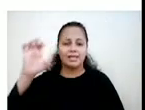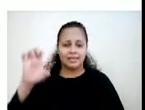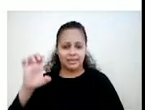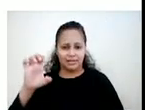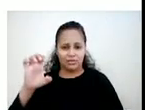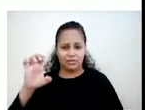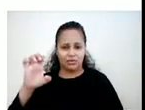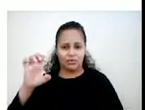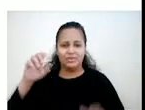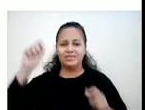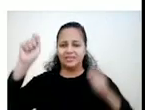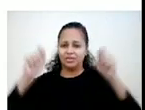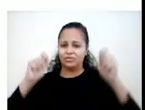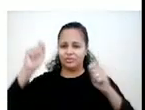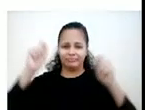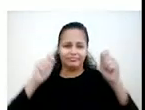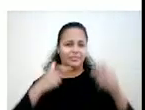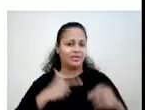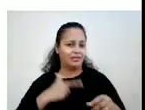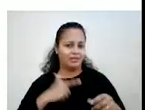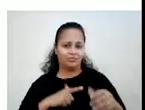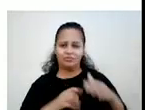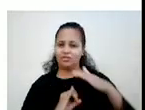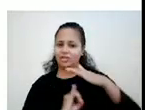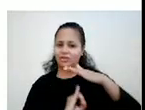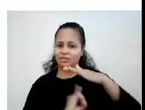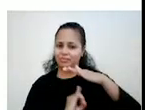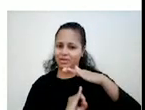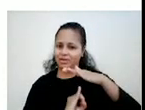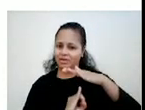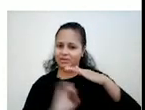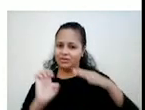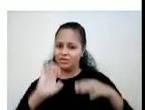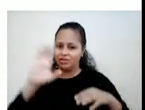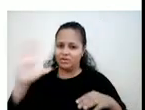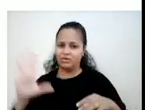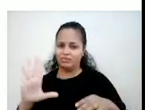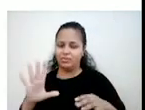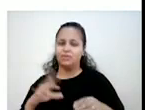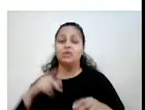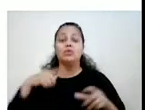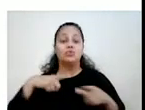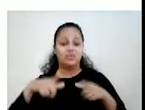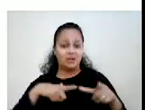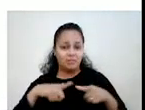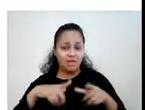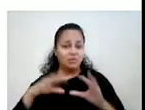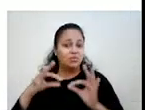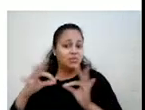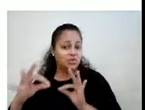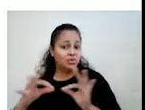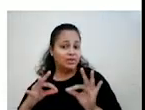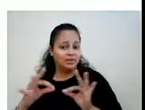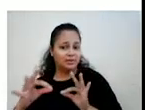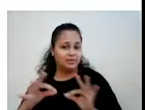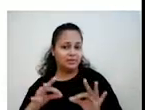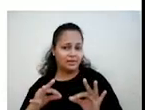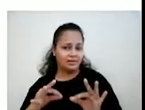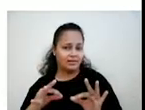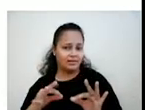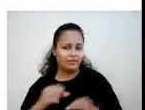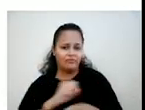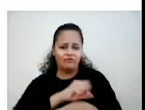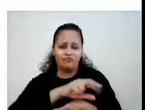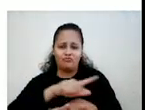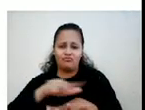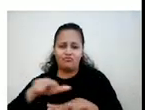regiões industriais, onde praticamente não havia imigrantes europeus, os trabalhadores se organizavam. Tá? Centenas de ligas